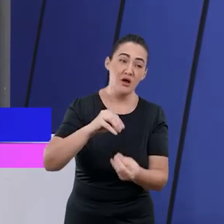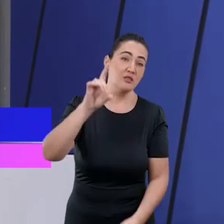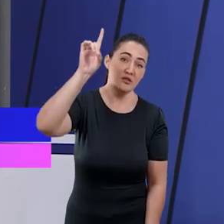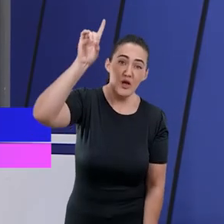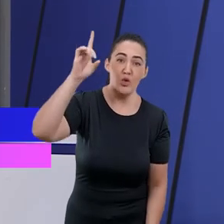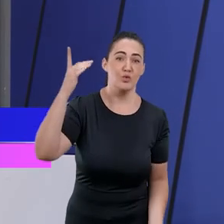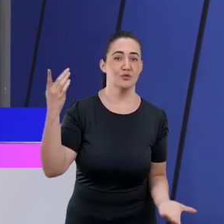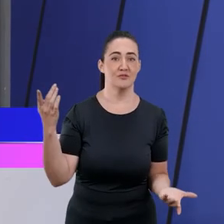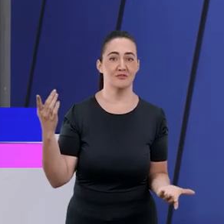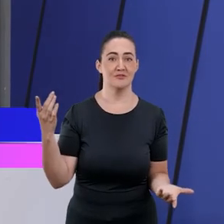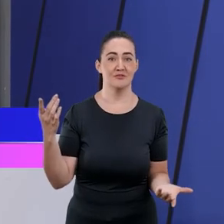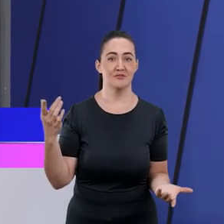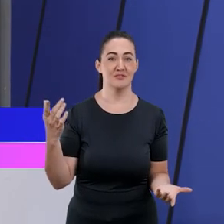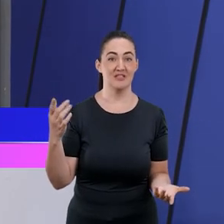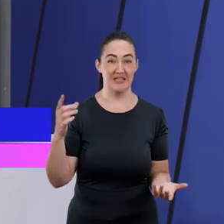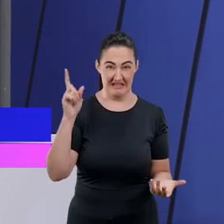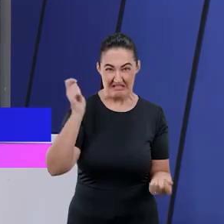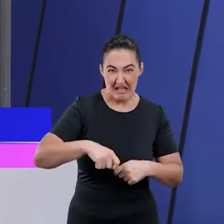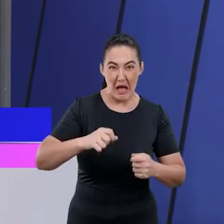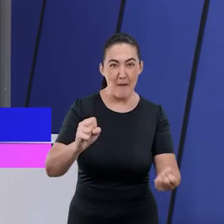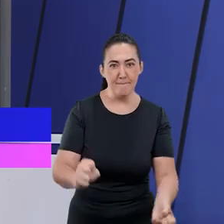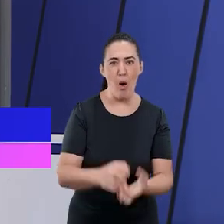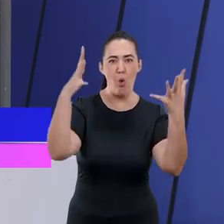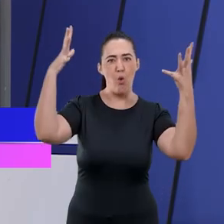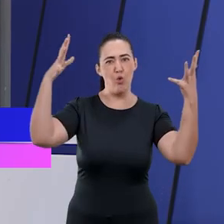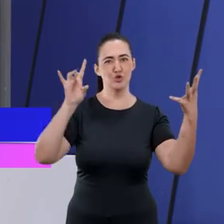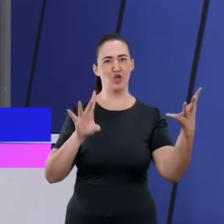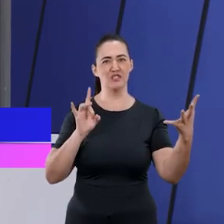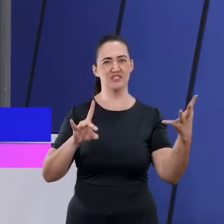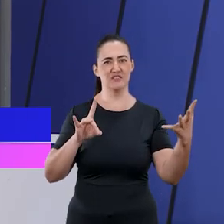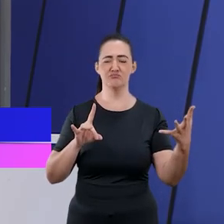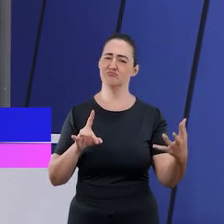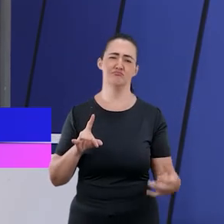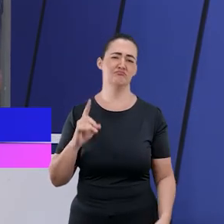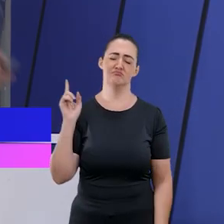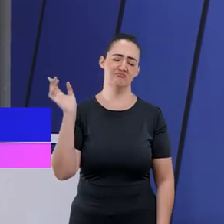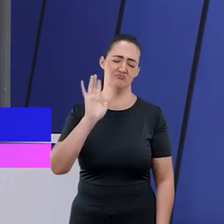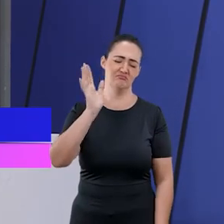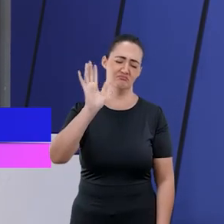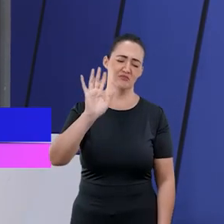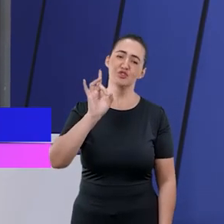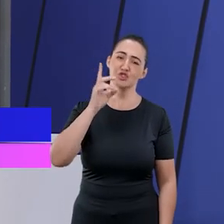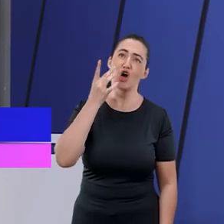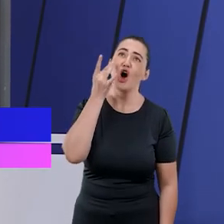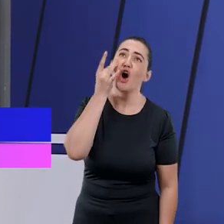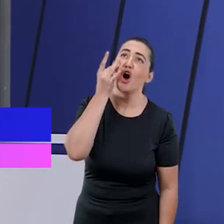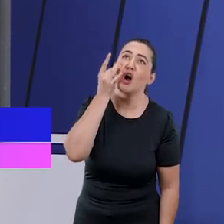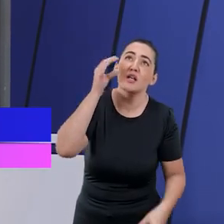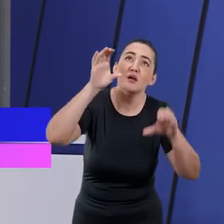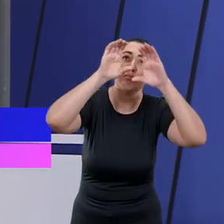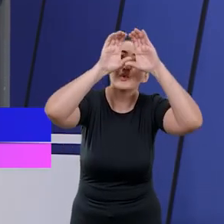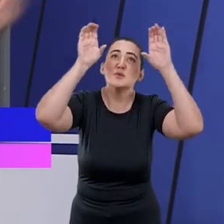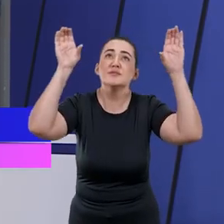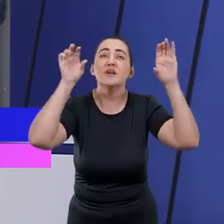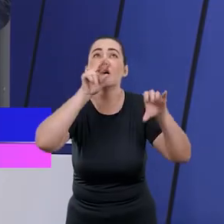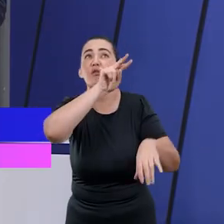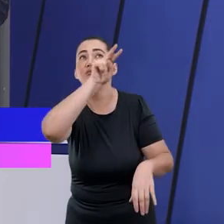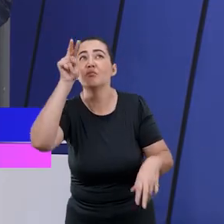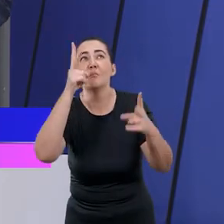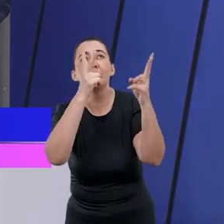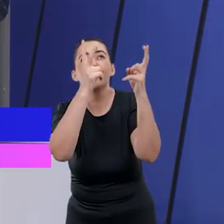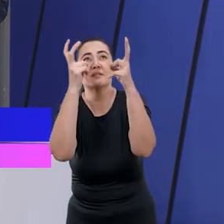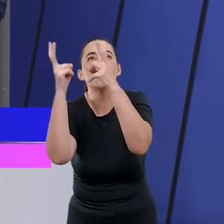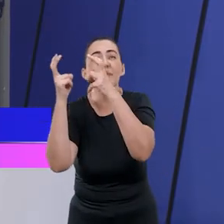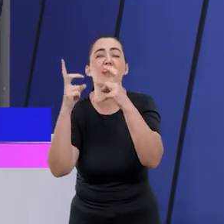nada? Simplesmente ter aparecido? Para Platão, não. Platão diz assim: é só olhar para o céu e vai ficar claro, vai ficar evidente de